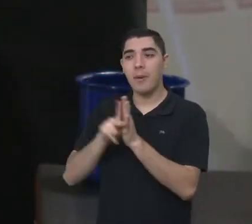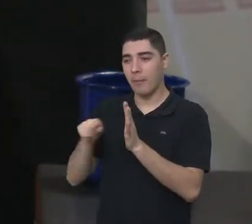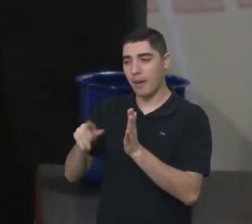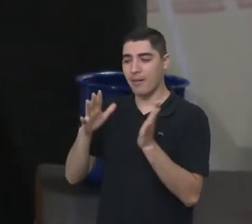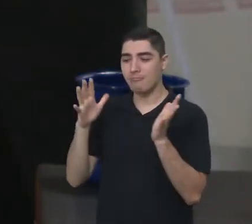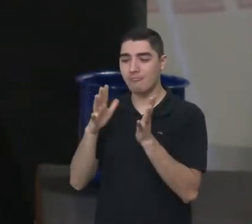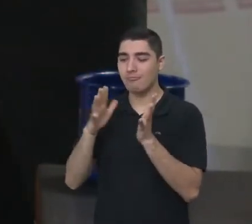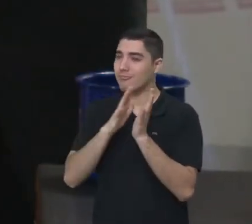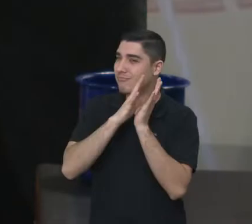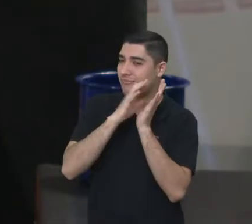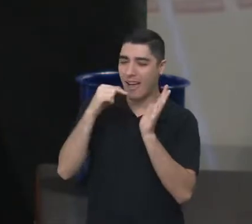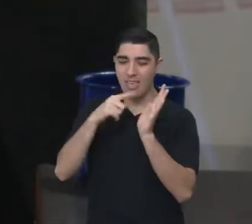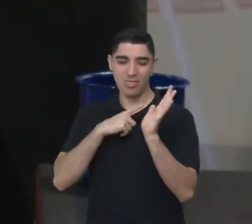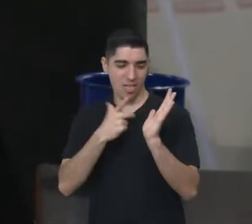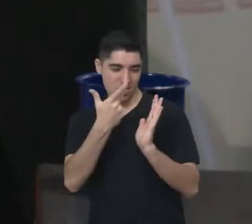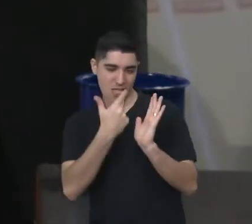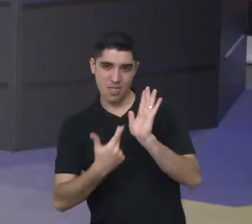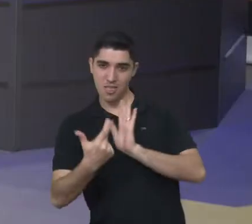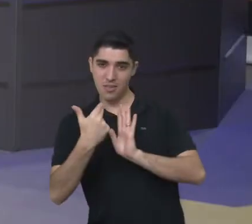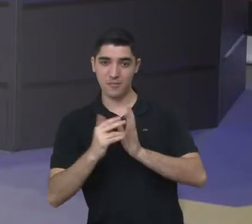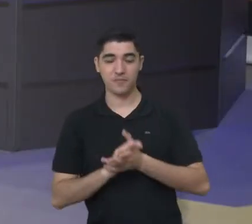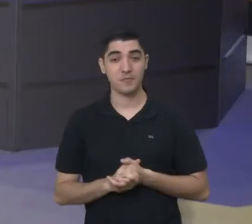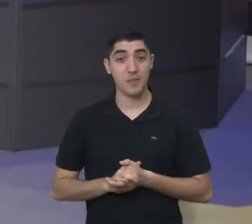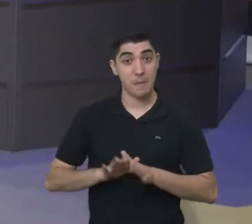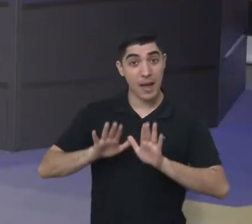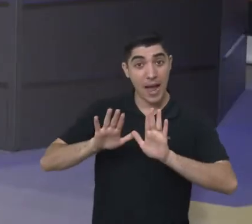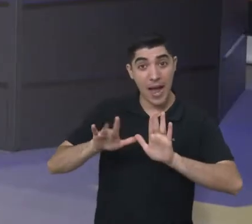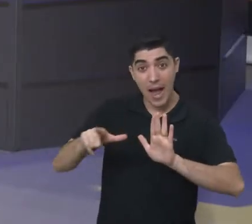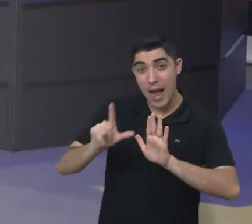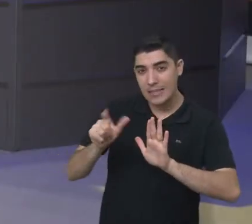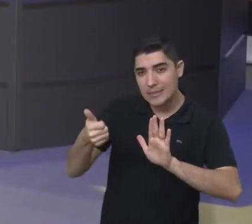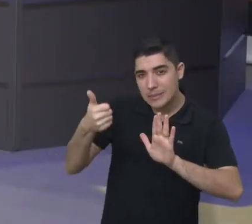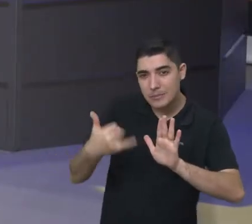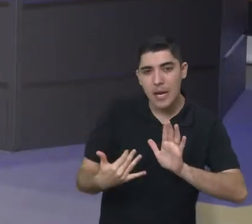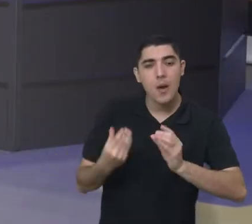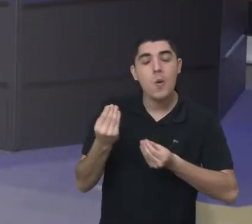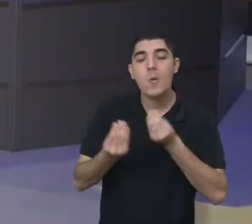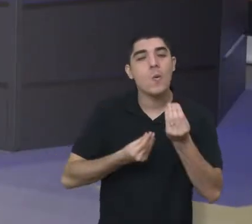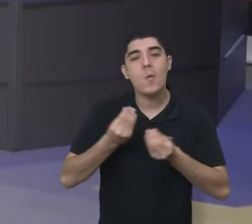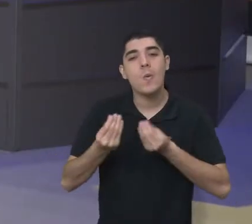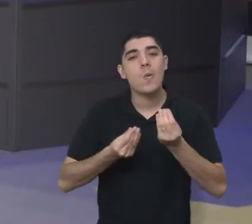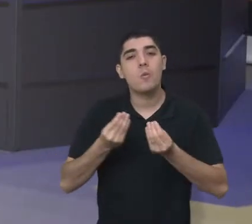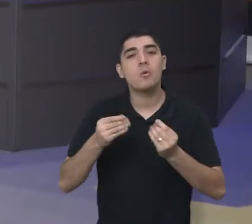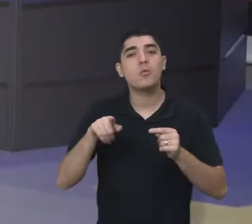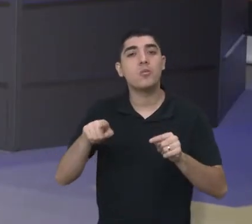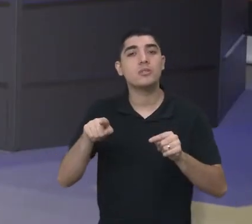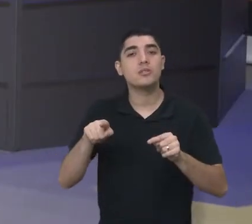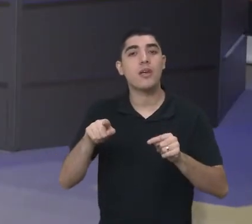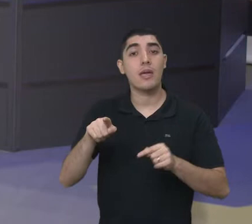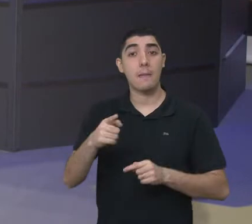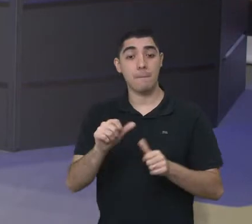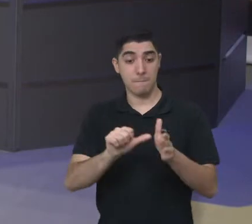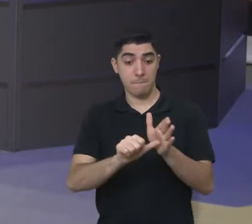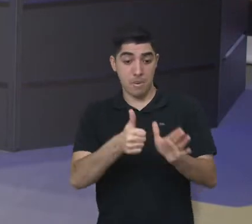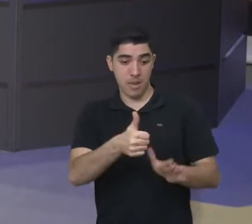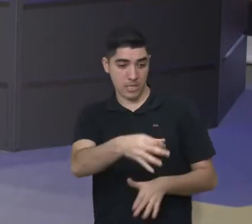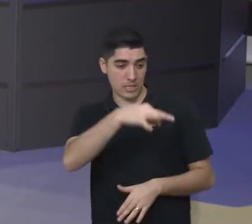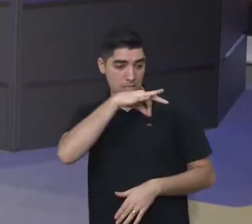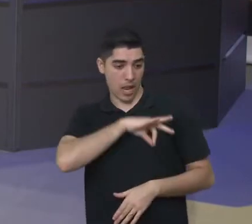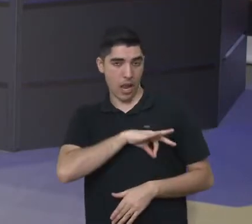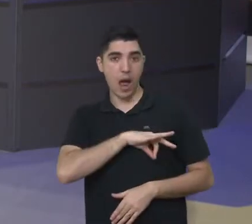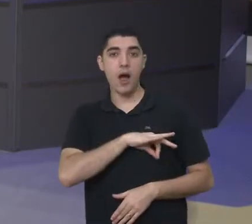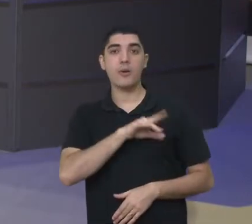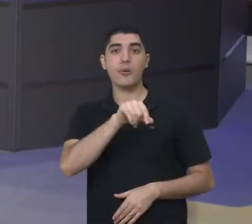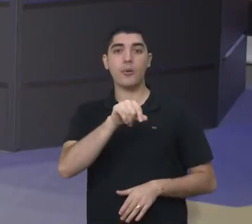de almofadas personalizadas. Mas antes da gente falar do Virei Almofada, como é que foi receber seu primeiro salário